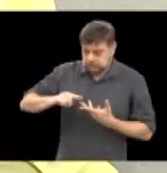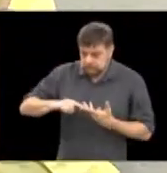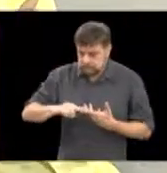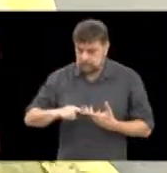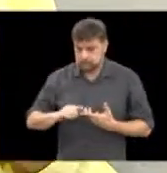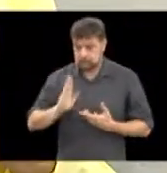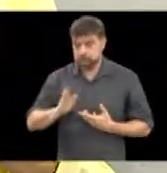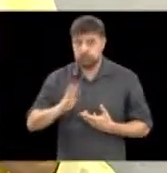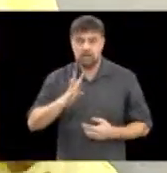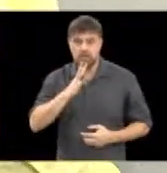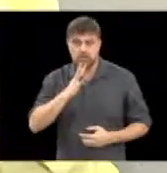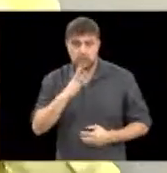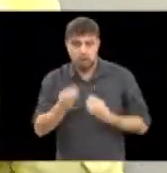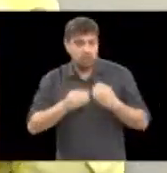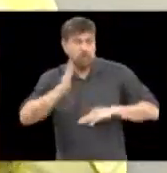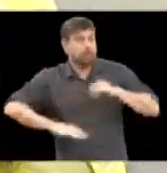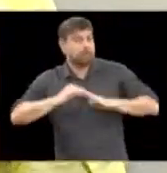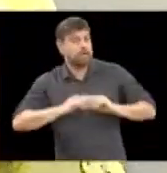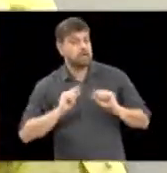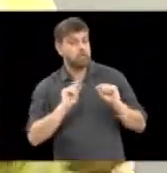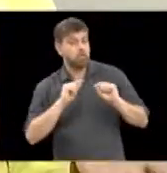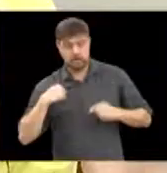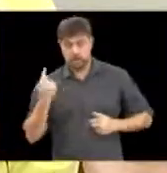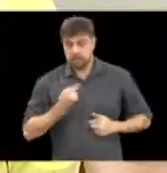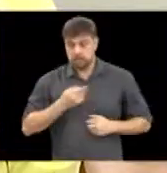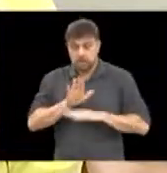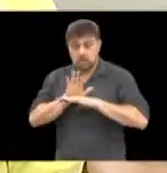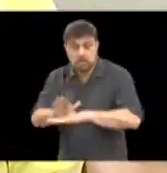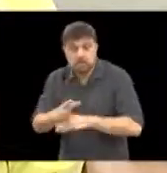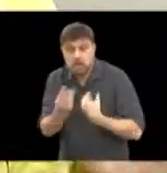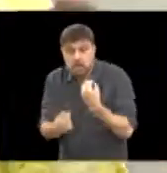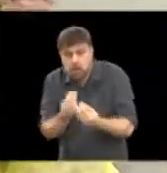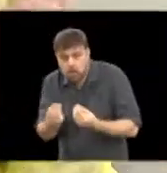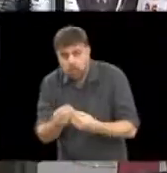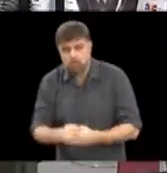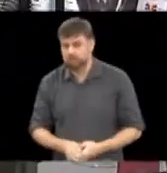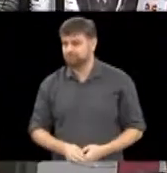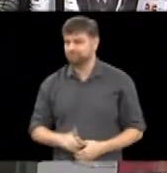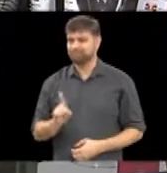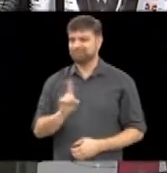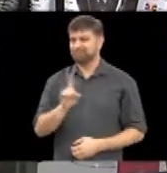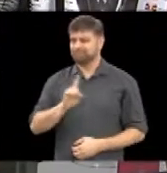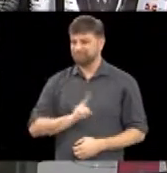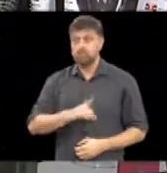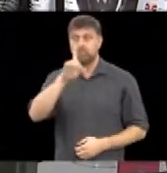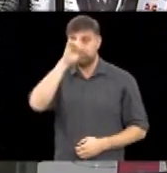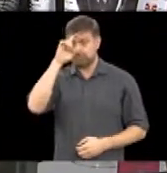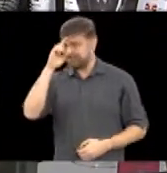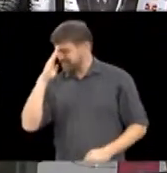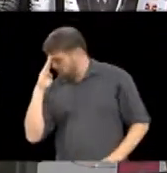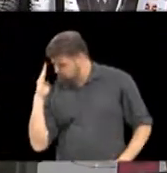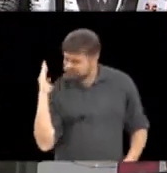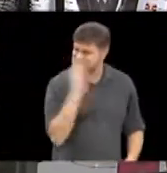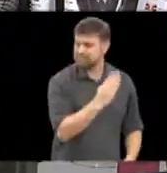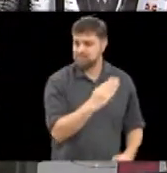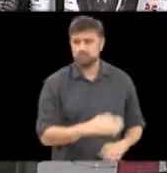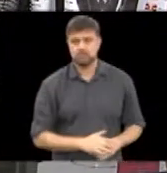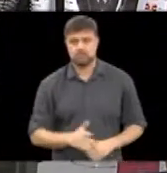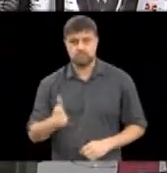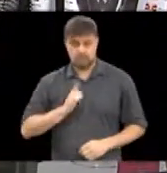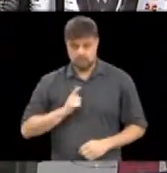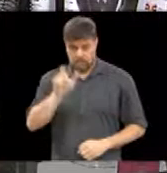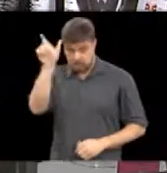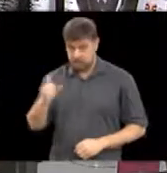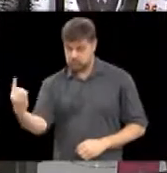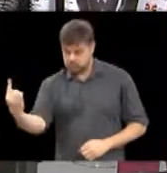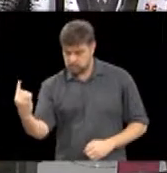dela, o que tem que fazer? Tem alguma coisa que a gente pode fazer ali ou é só o pronto-socorro mesmo? Só o pronto-socorro. Tem um paciente